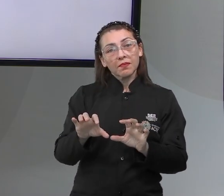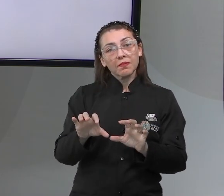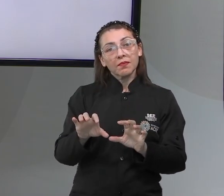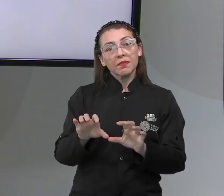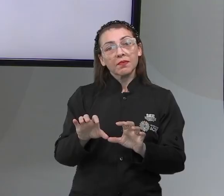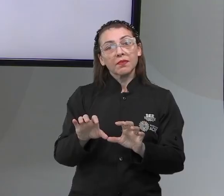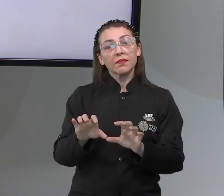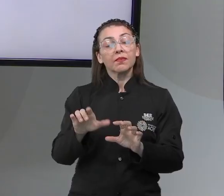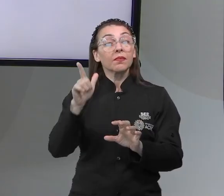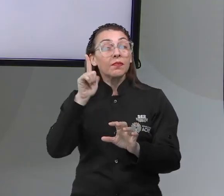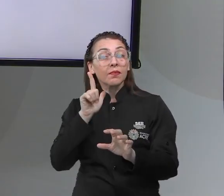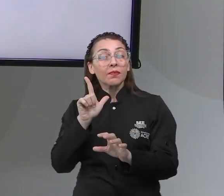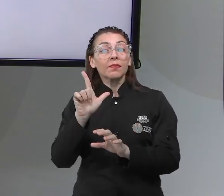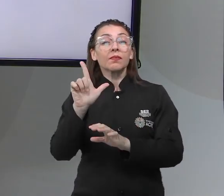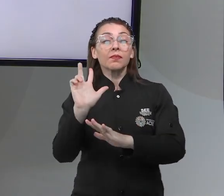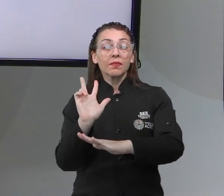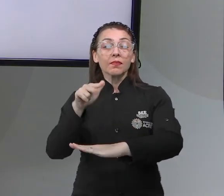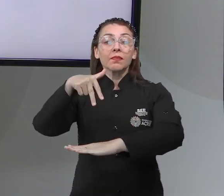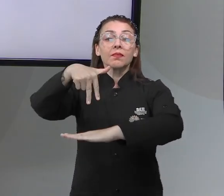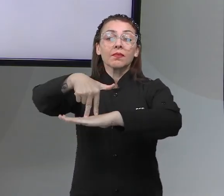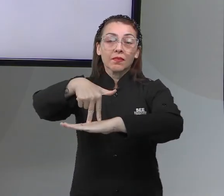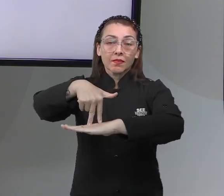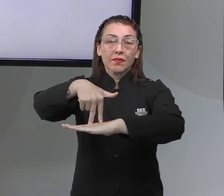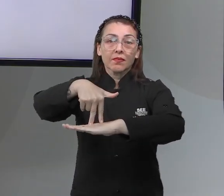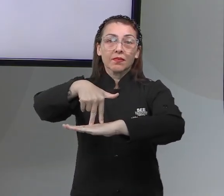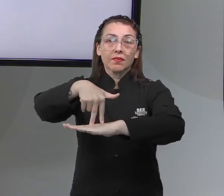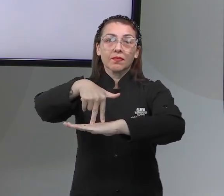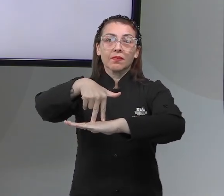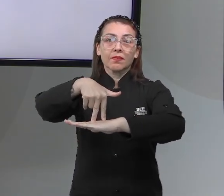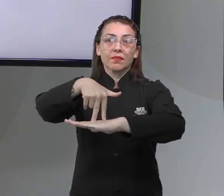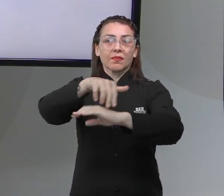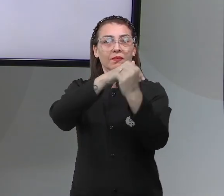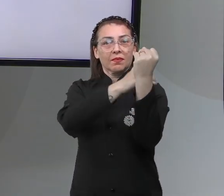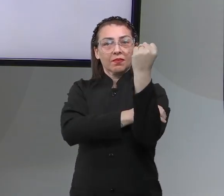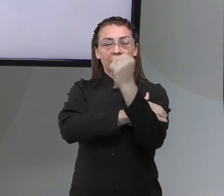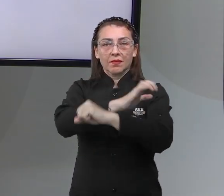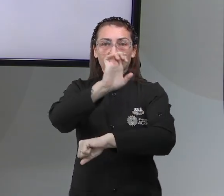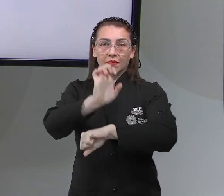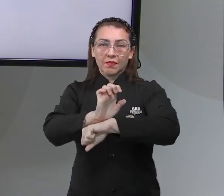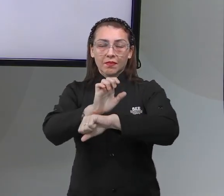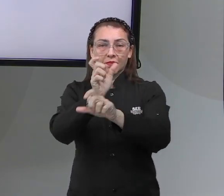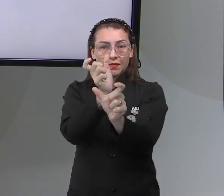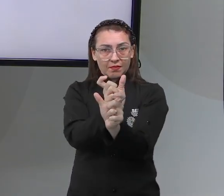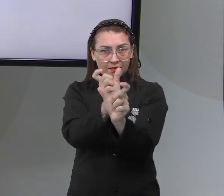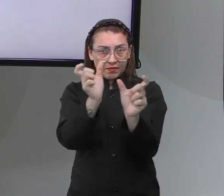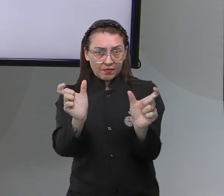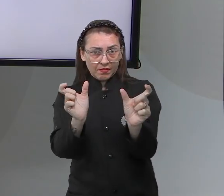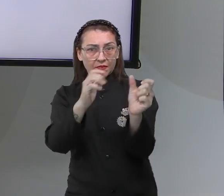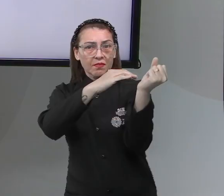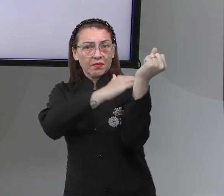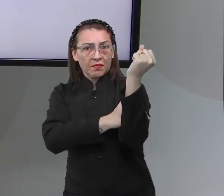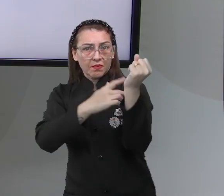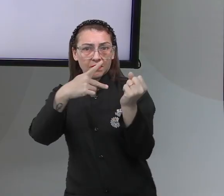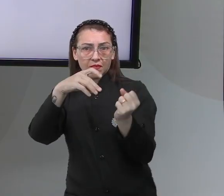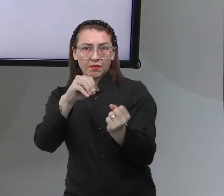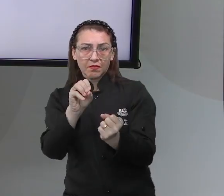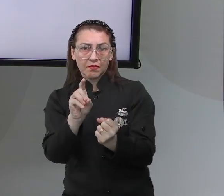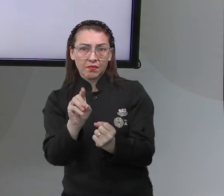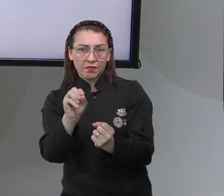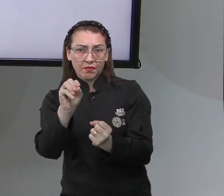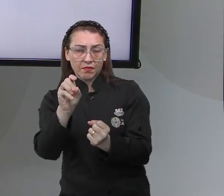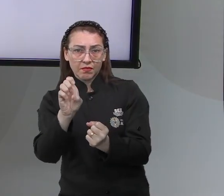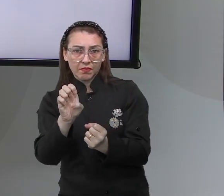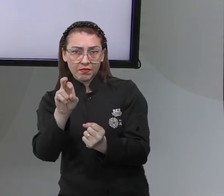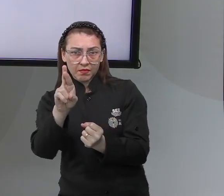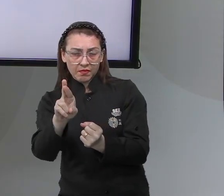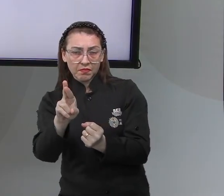fulano chegou ao poder. Estado é sinônimo de poder? Volto a indagar você